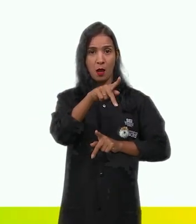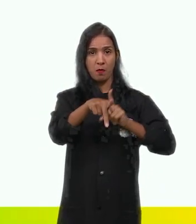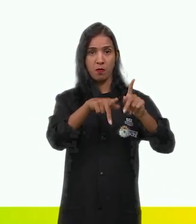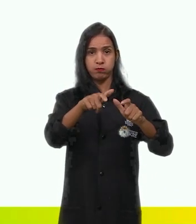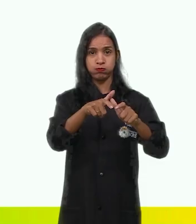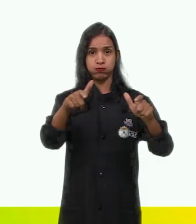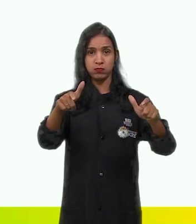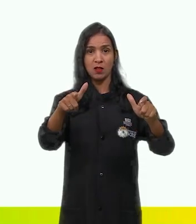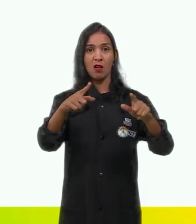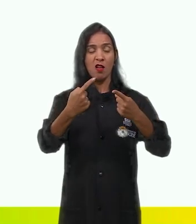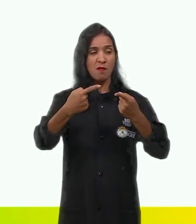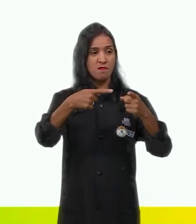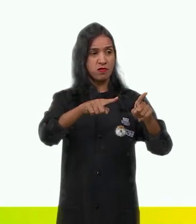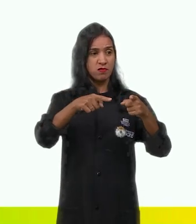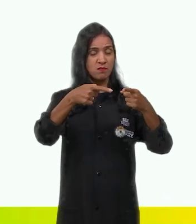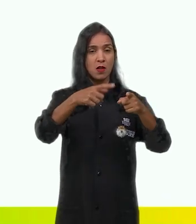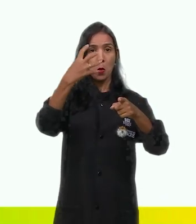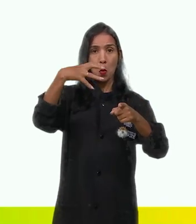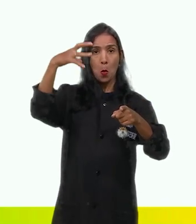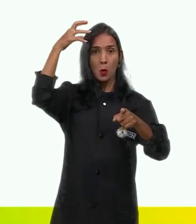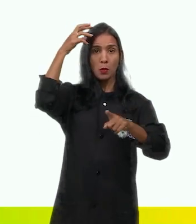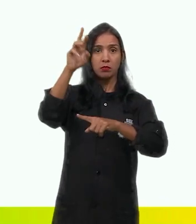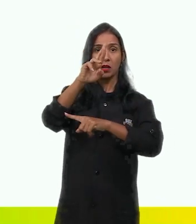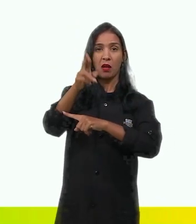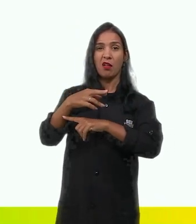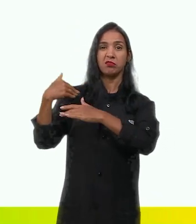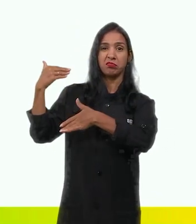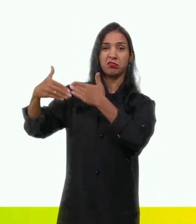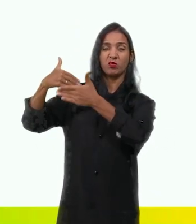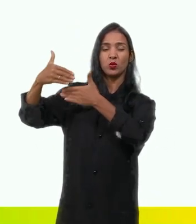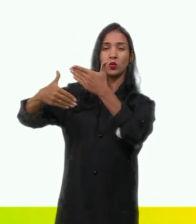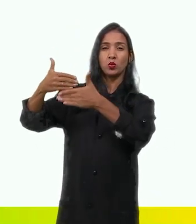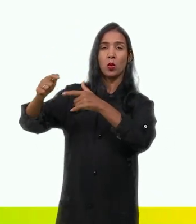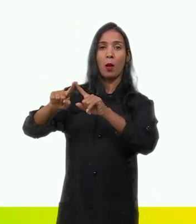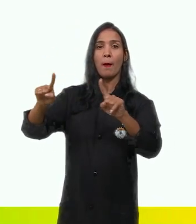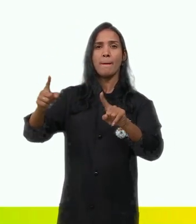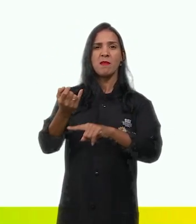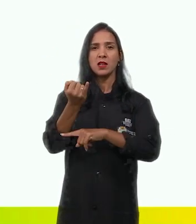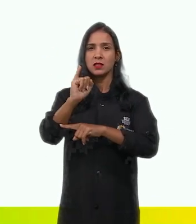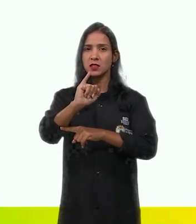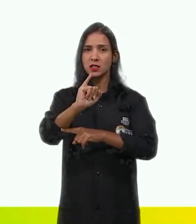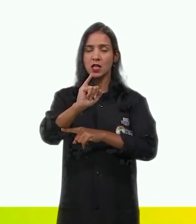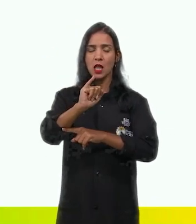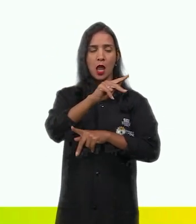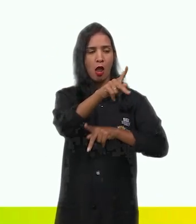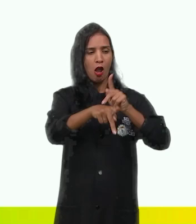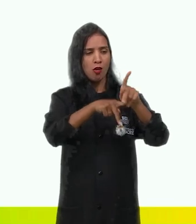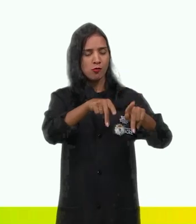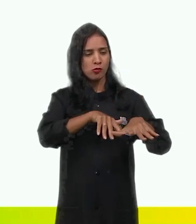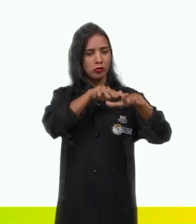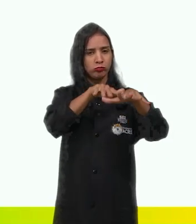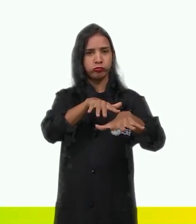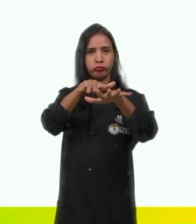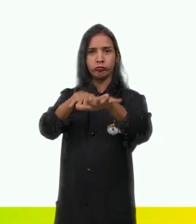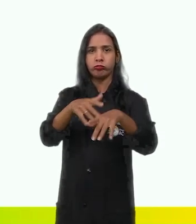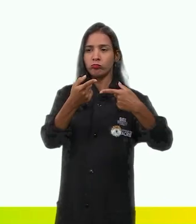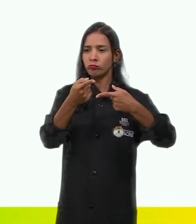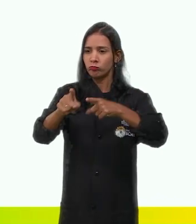O Império Russo era milenar, gente. Foi derrubado em questão de meses. Olha